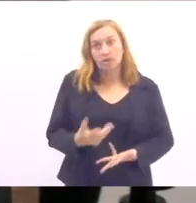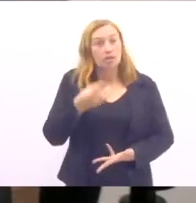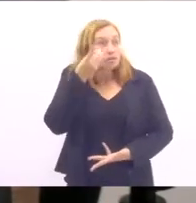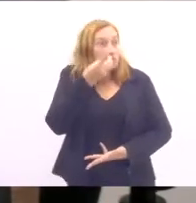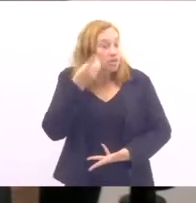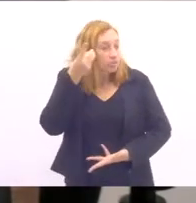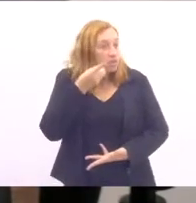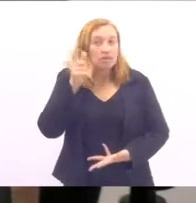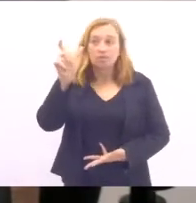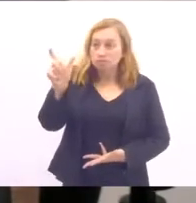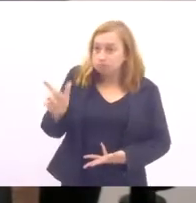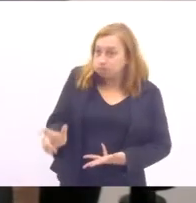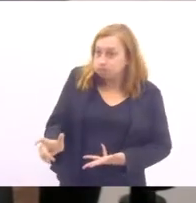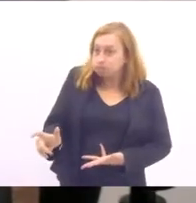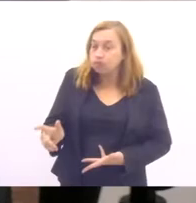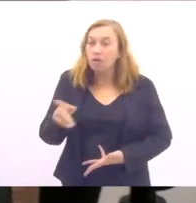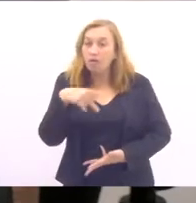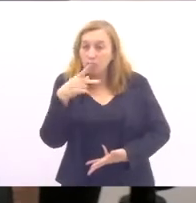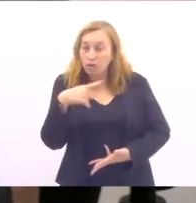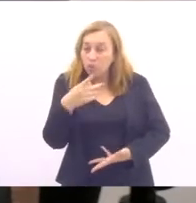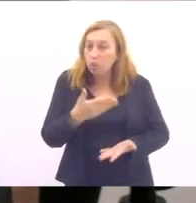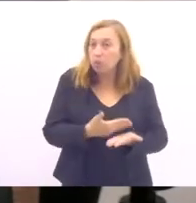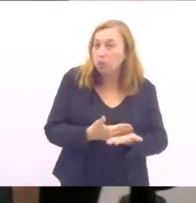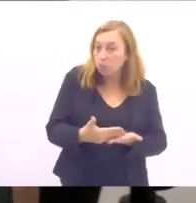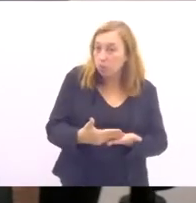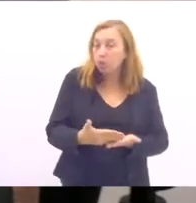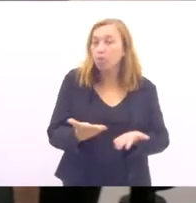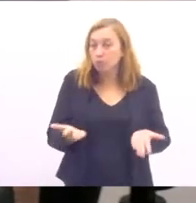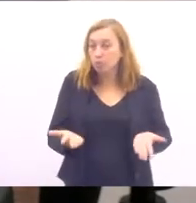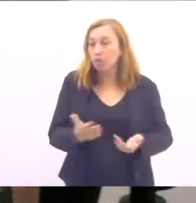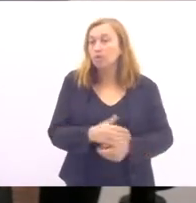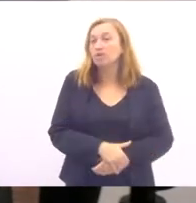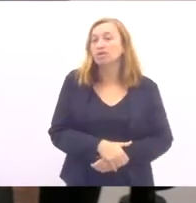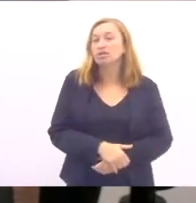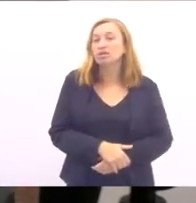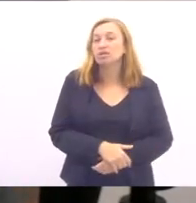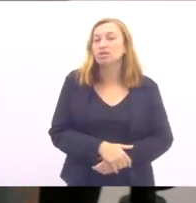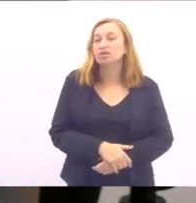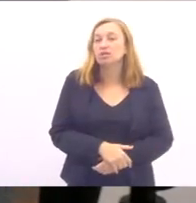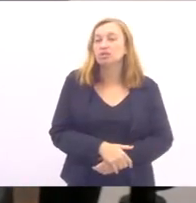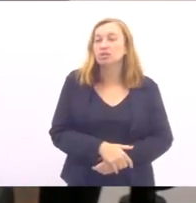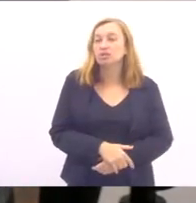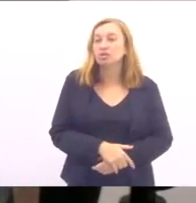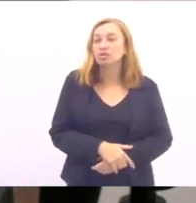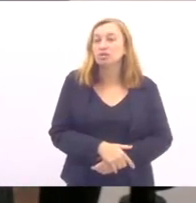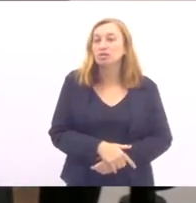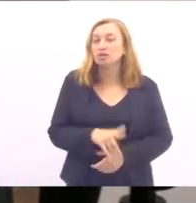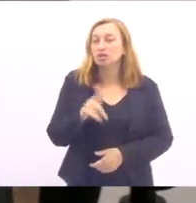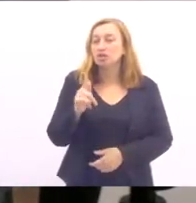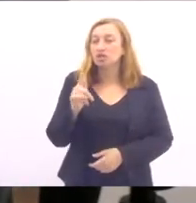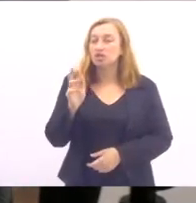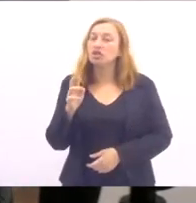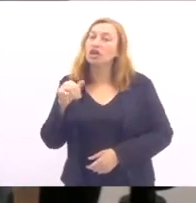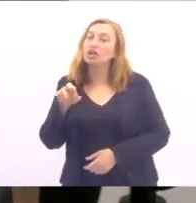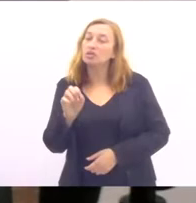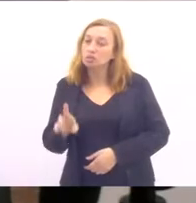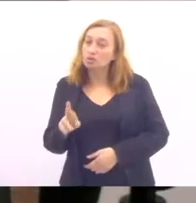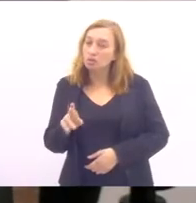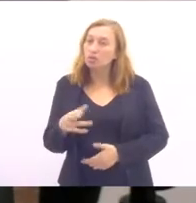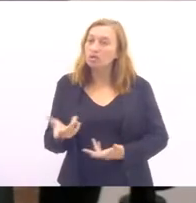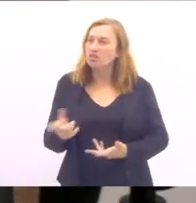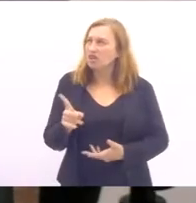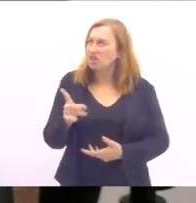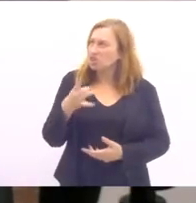deputado alentou aí no início da explanação, o gerador faz corpo duro, e não estamos falando só de resíduo